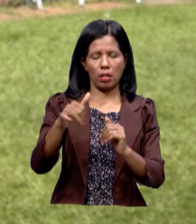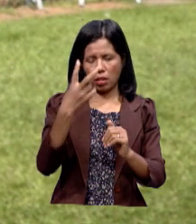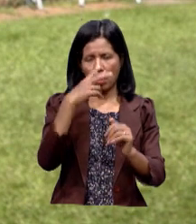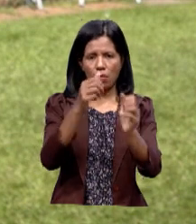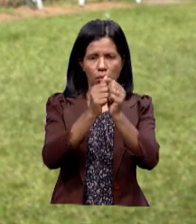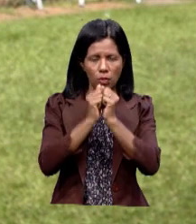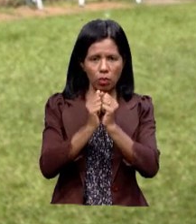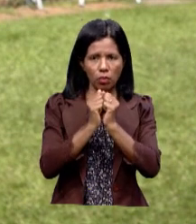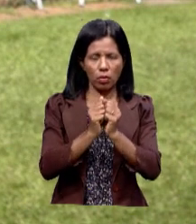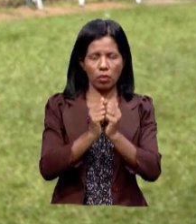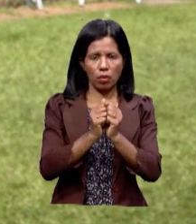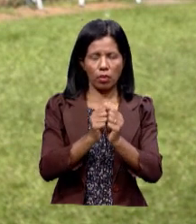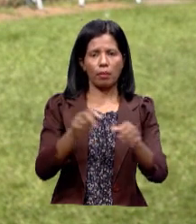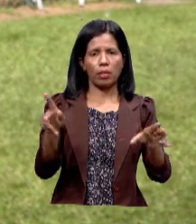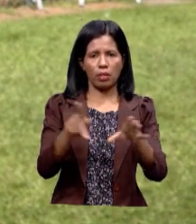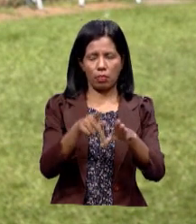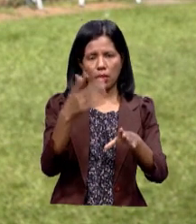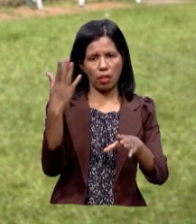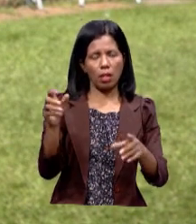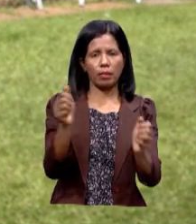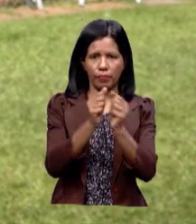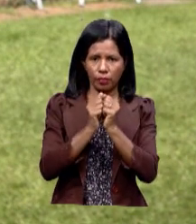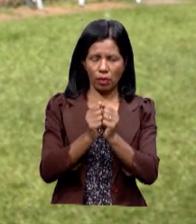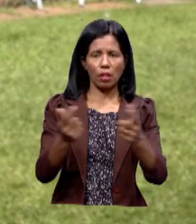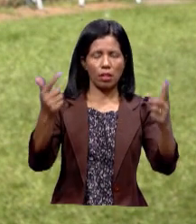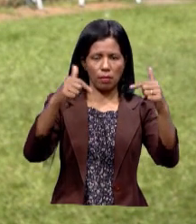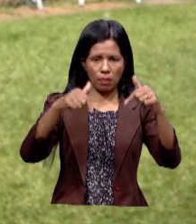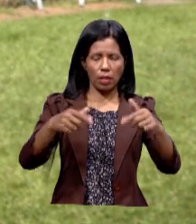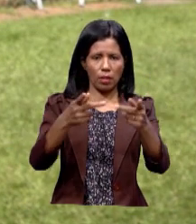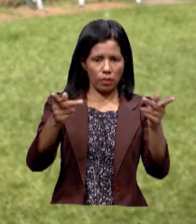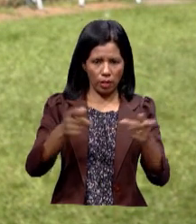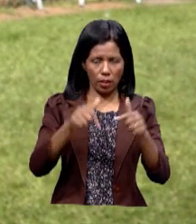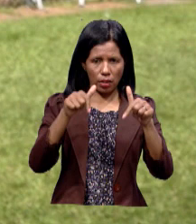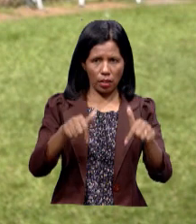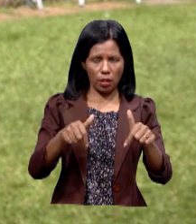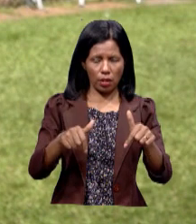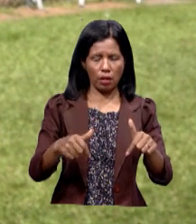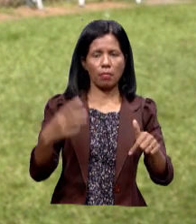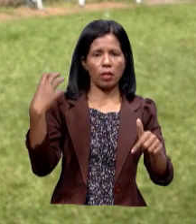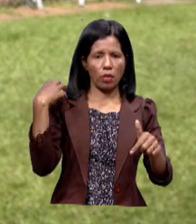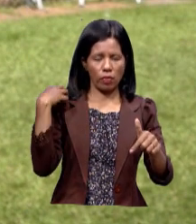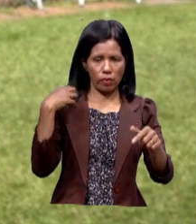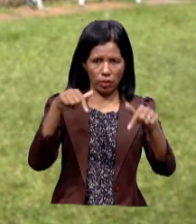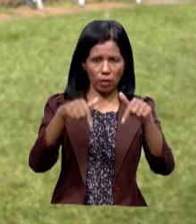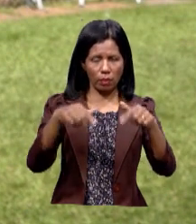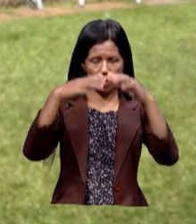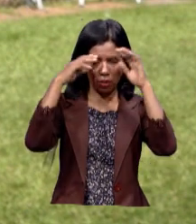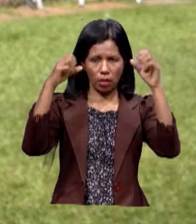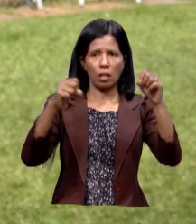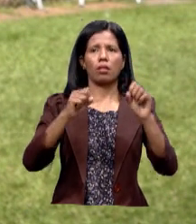dané, hamutu ko chefe de delegação Sira, se mai ia fatin dané, mai ia Palácio Itamaraty, atu